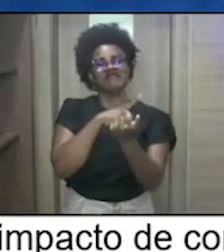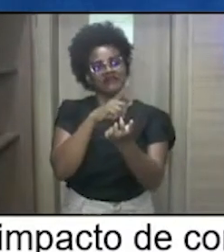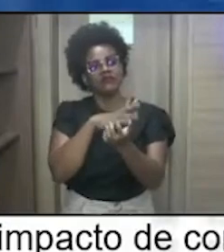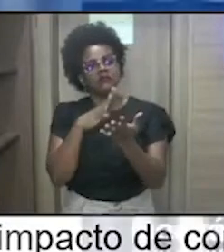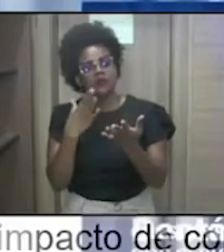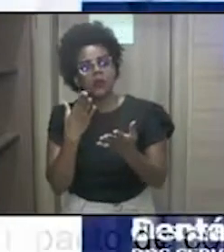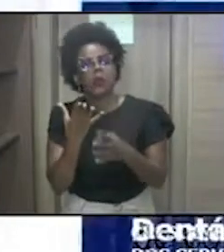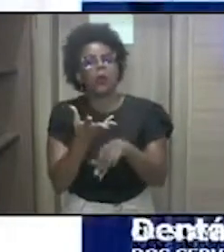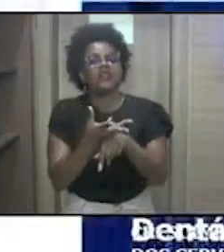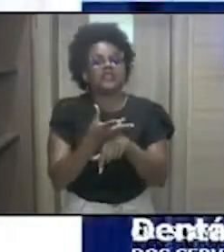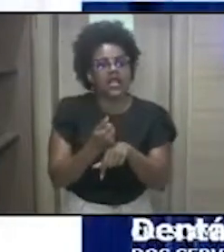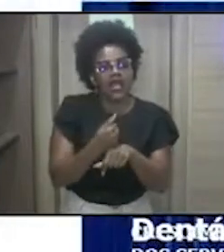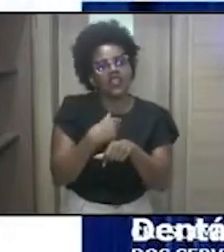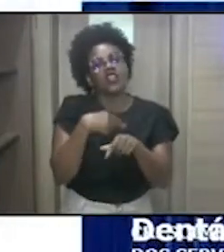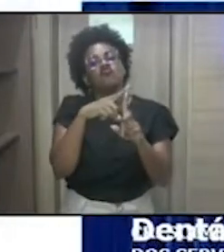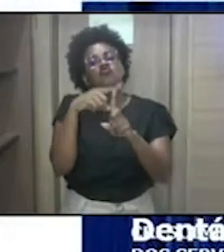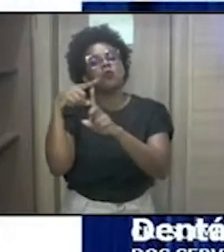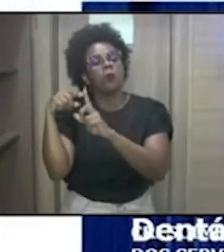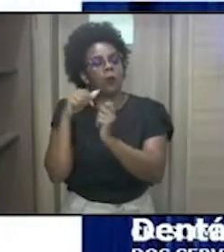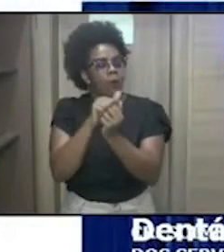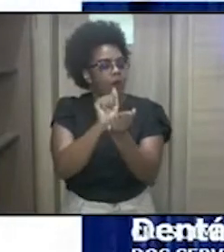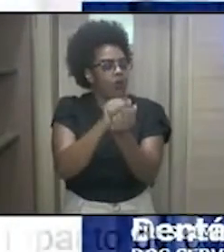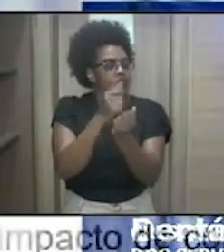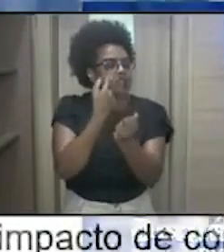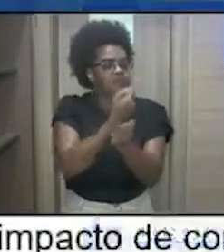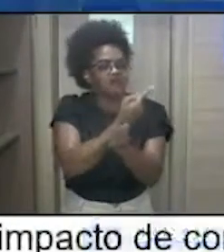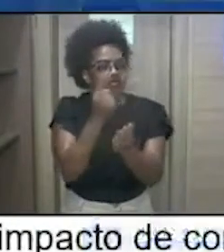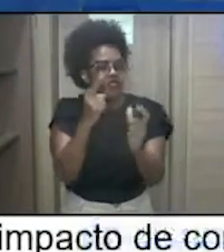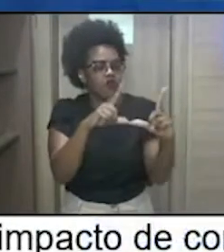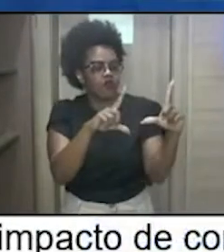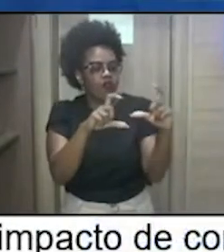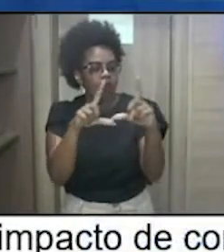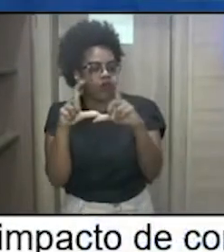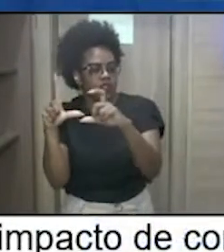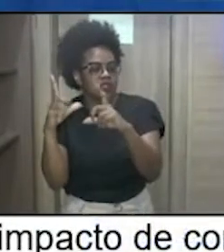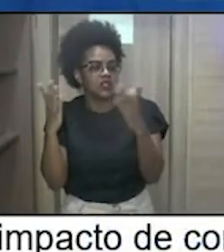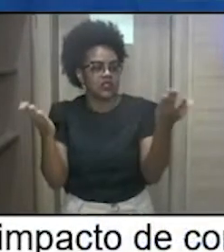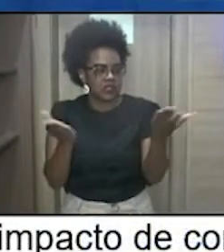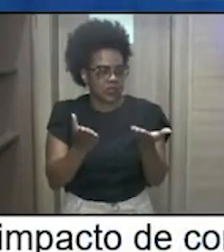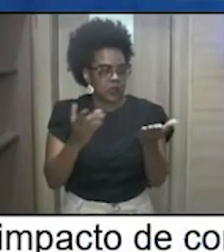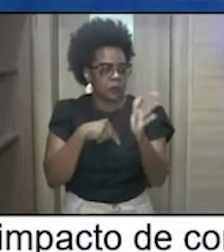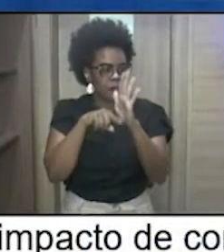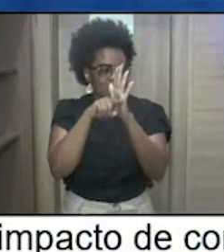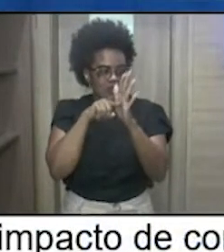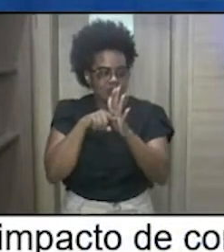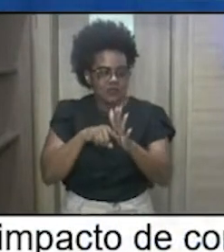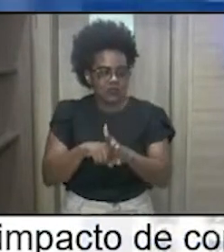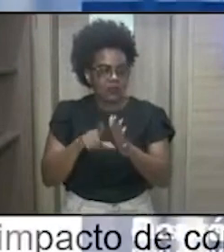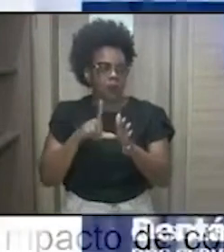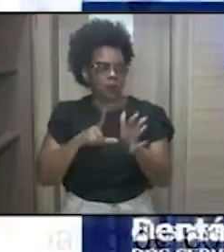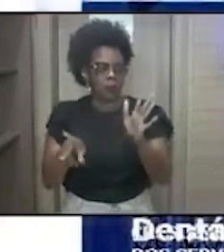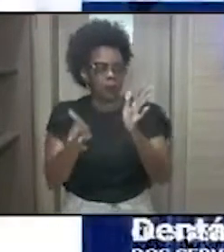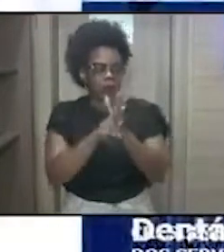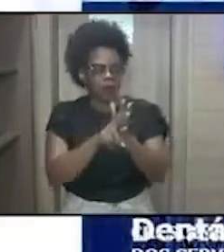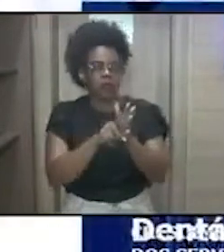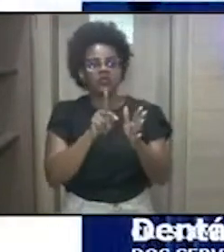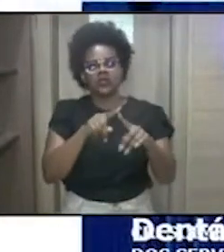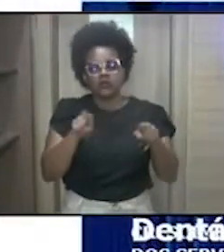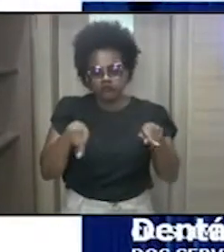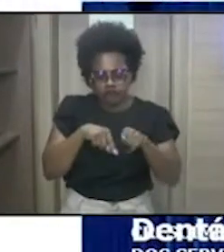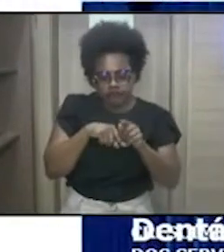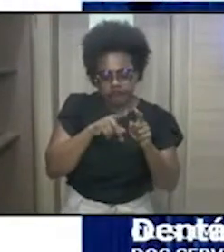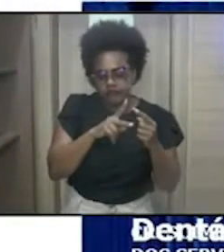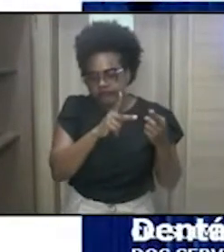sobre a qualidade da prótese. Essas fotos aqui apresentadas são fotos do nosso acervo de pesquisa, nos laboratórios que